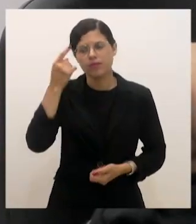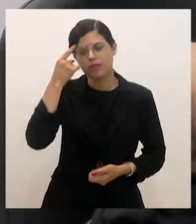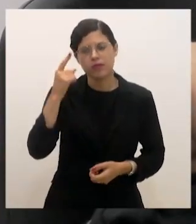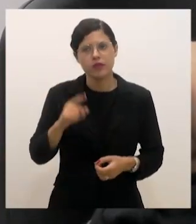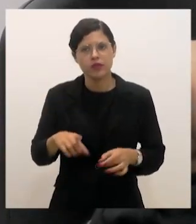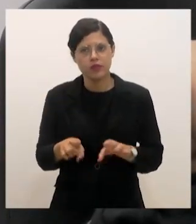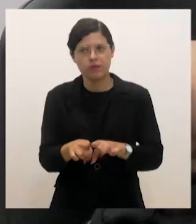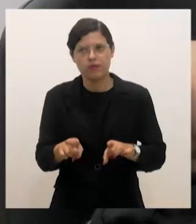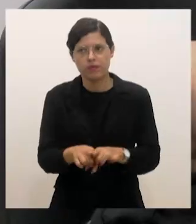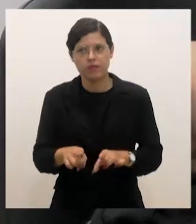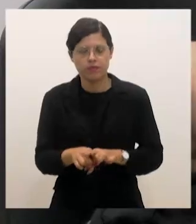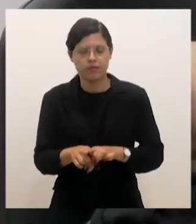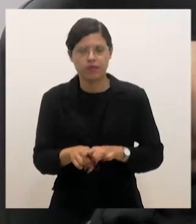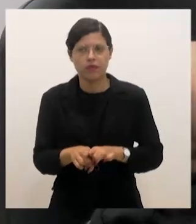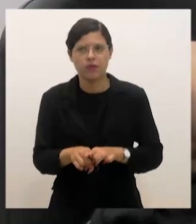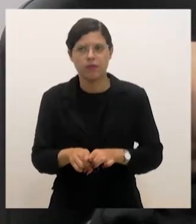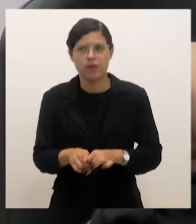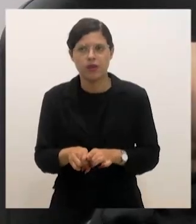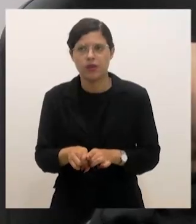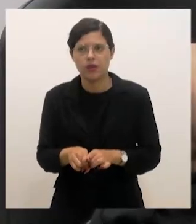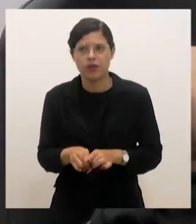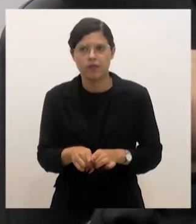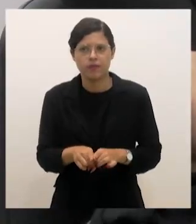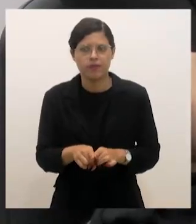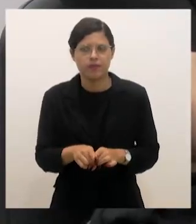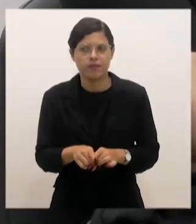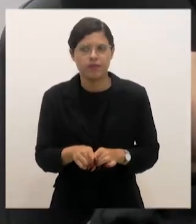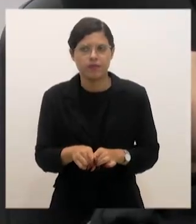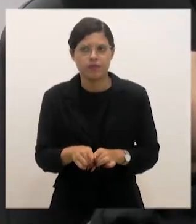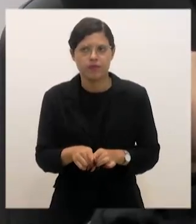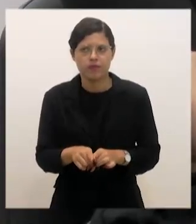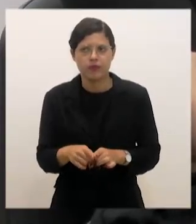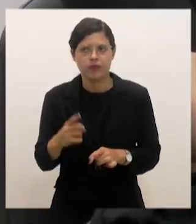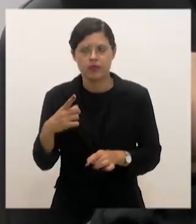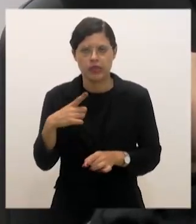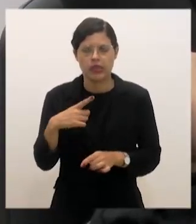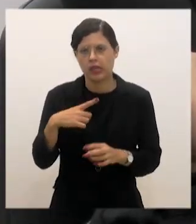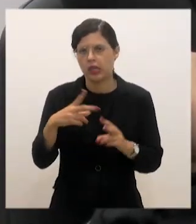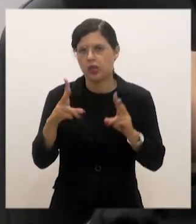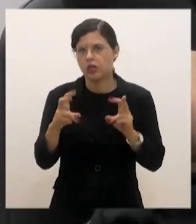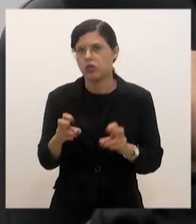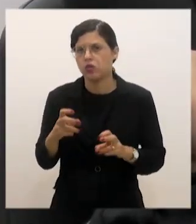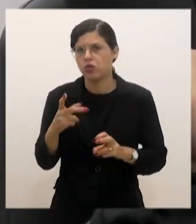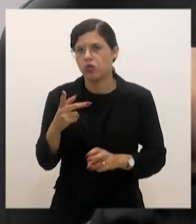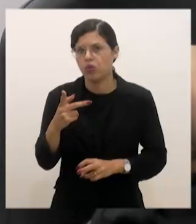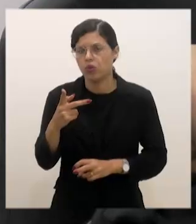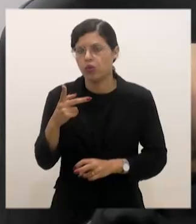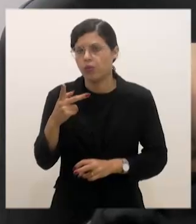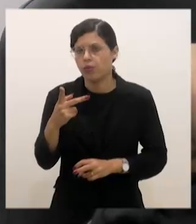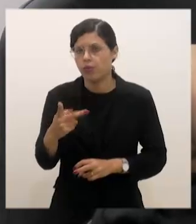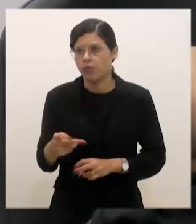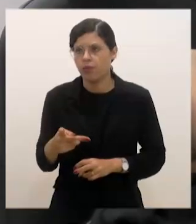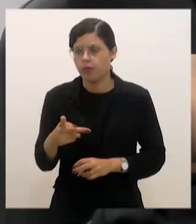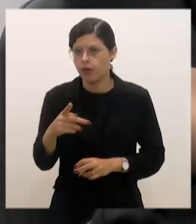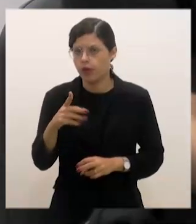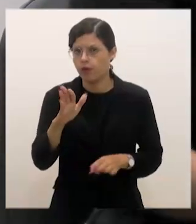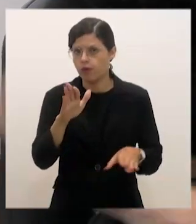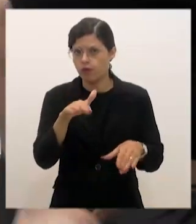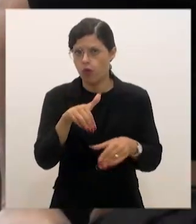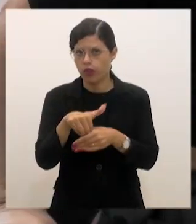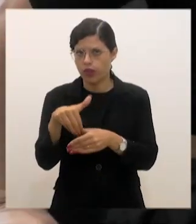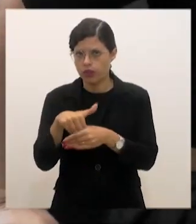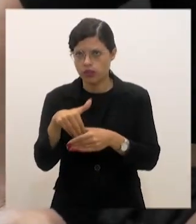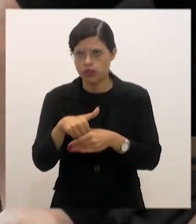daquele dispositivo do plebiscito. Mas